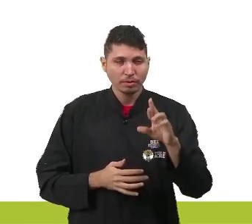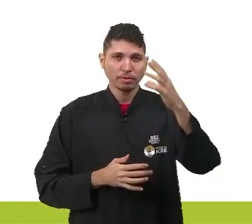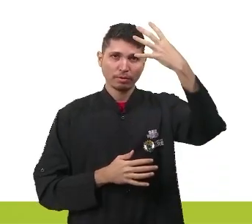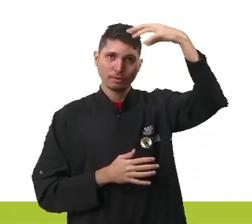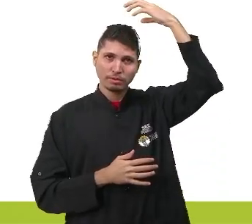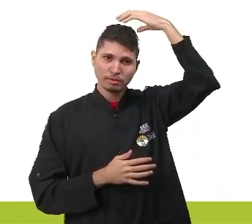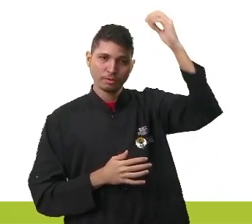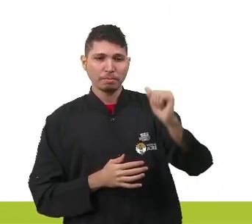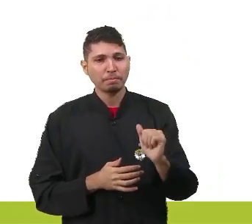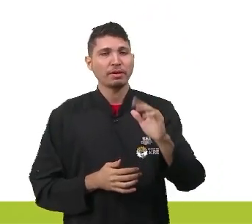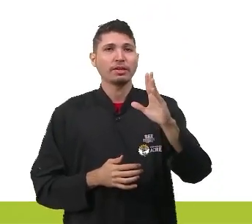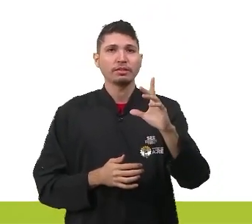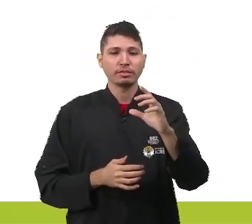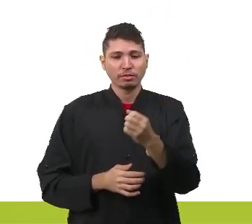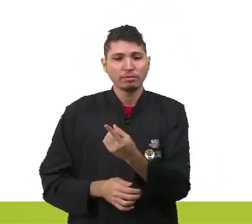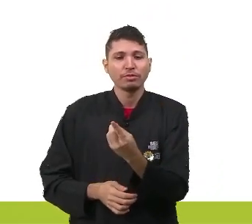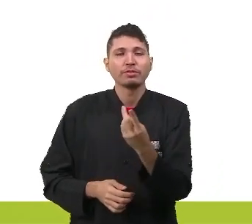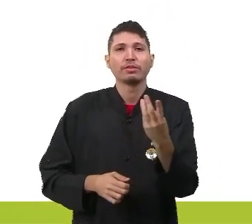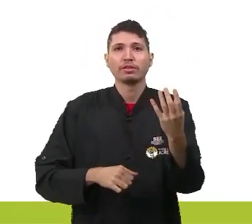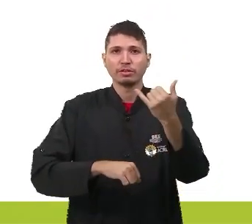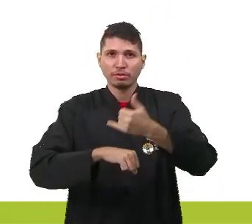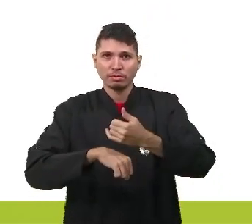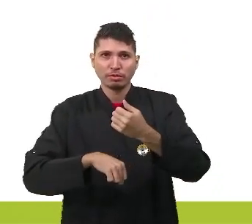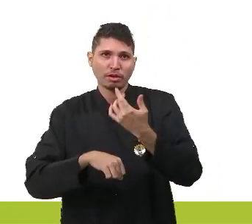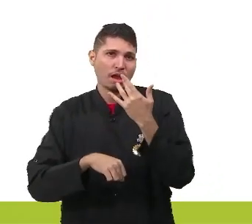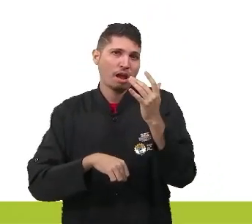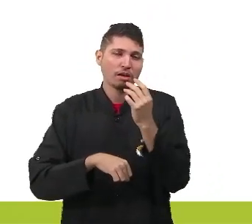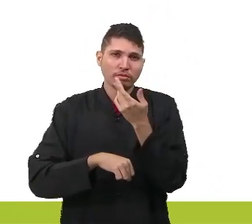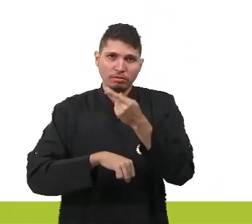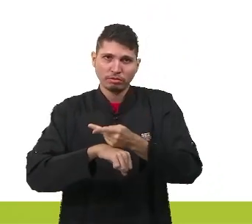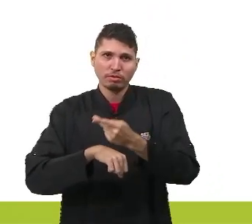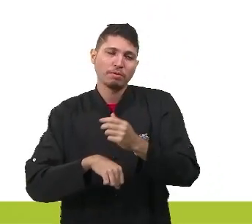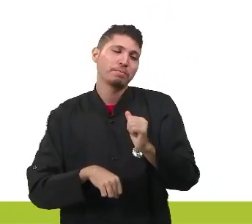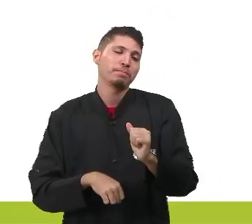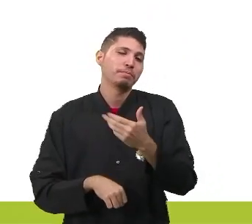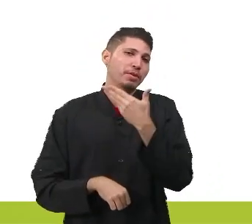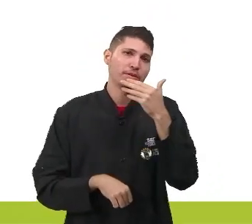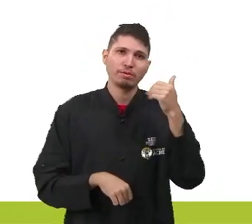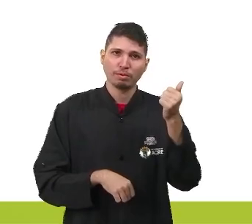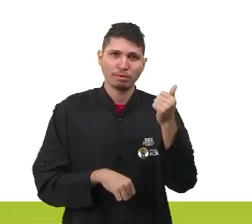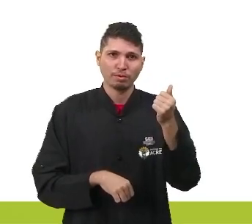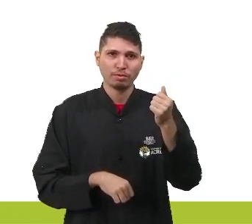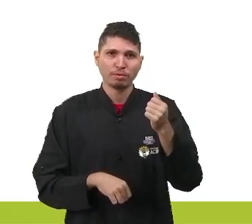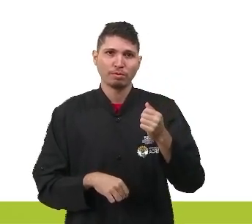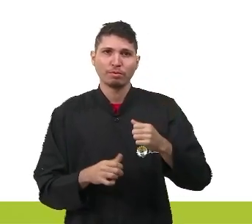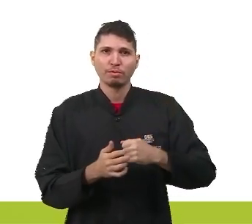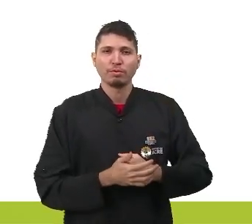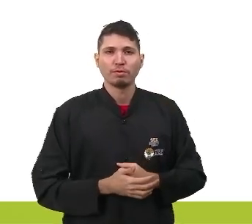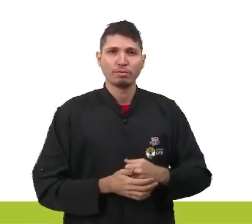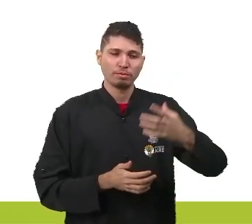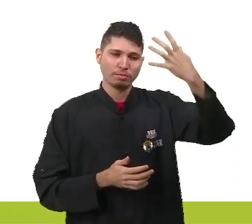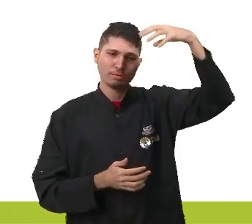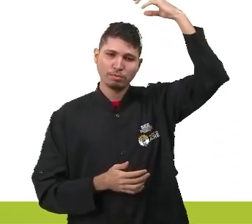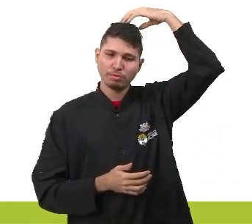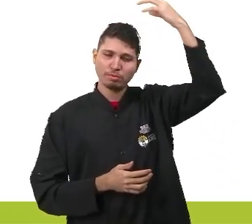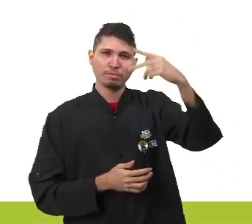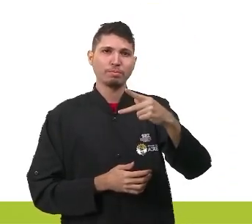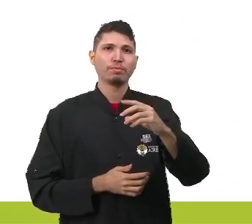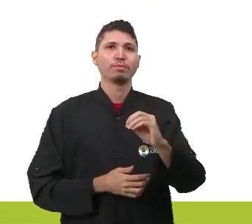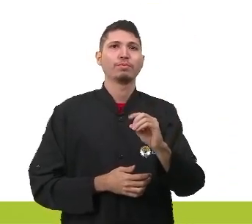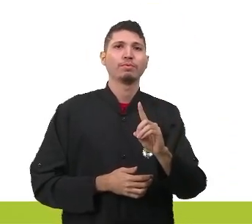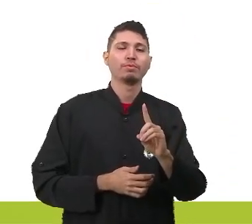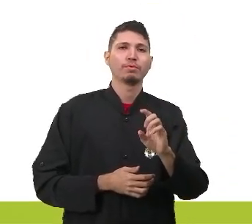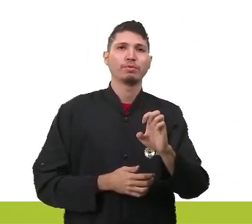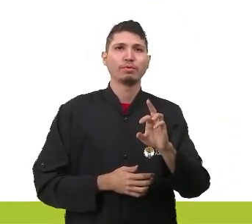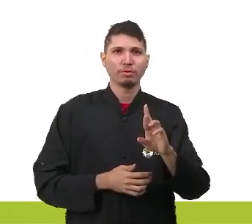tivesse riquezas naquele território, mais forte seria o poder estabelecido pelo rei. E para alcançar esse objetivo, o